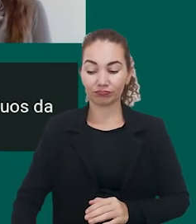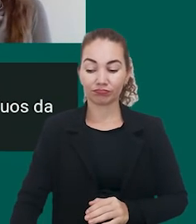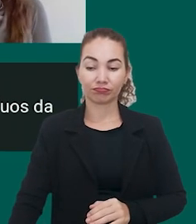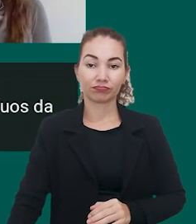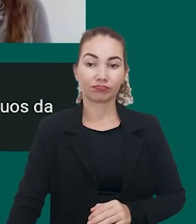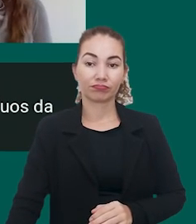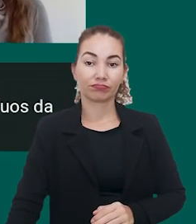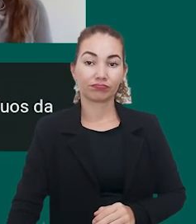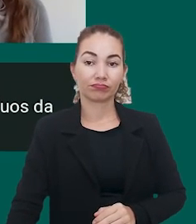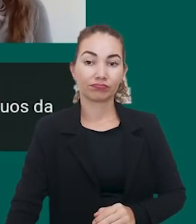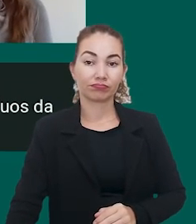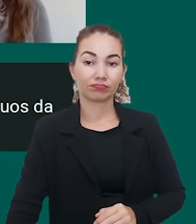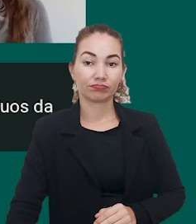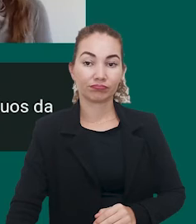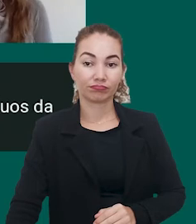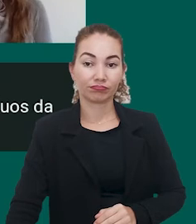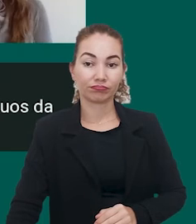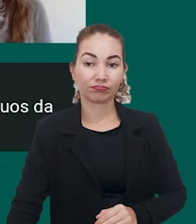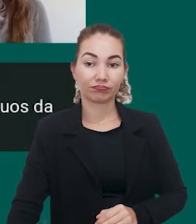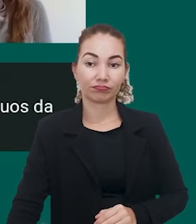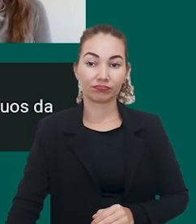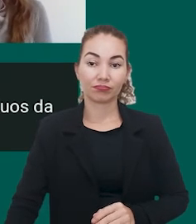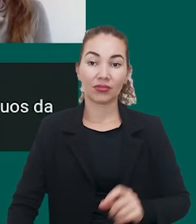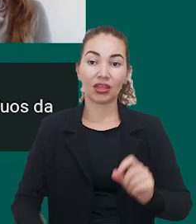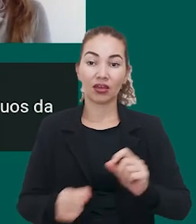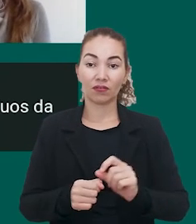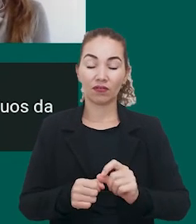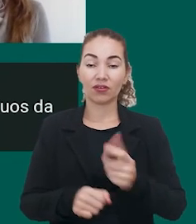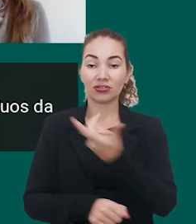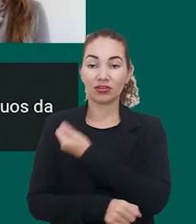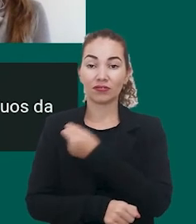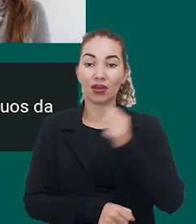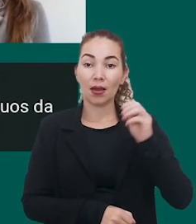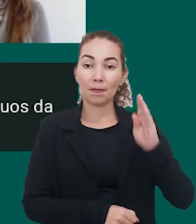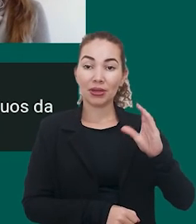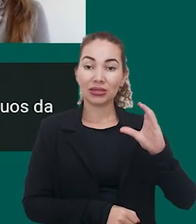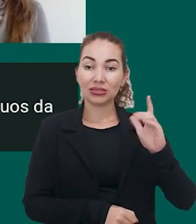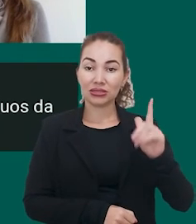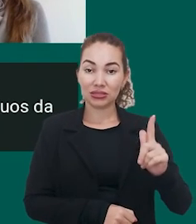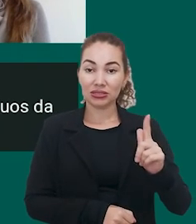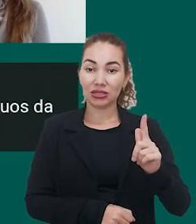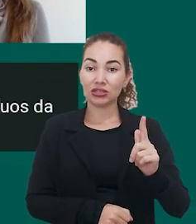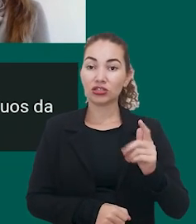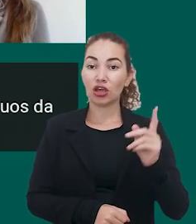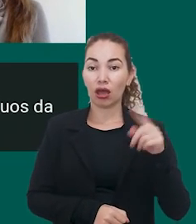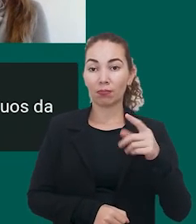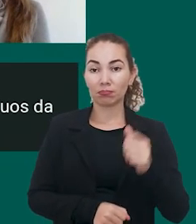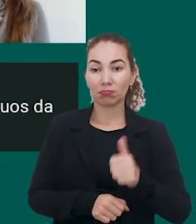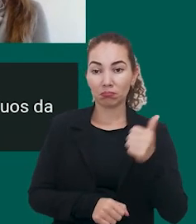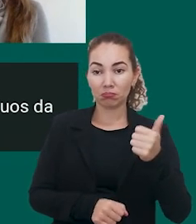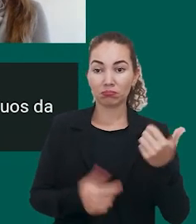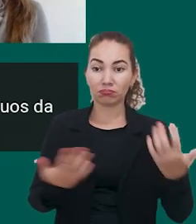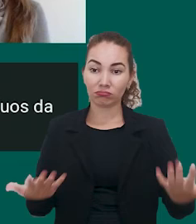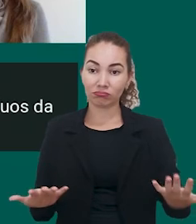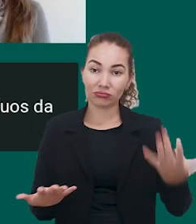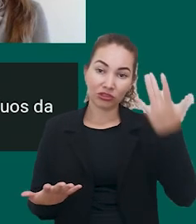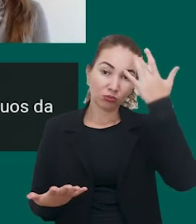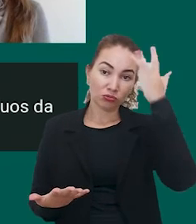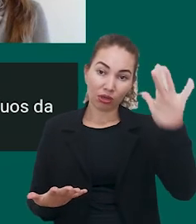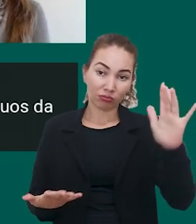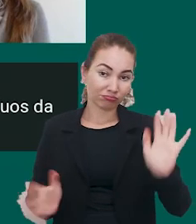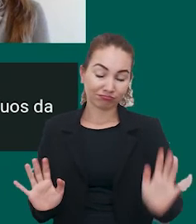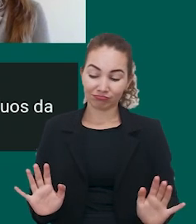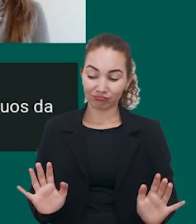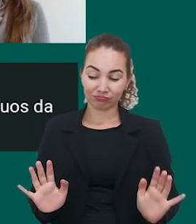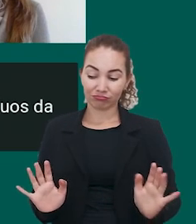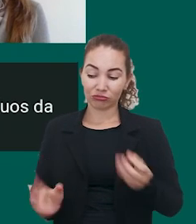indivíduos da minha idade, fazer a vacina BCG reduziria a chance de pegar Covid gravemente? Não sei, Yara, não sei, porque, como